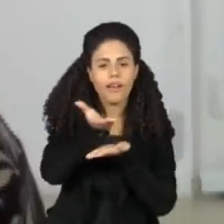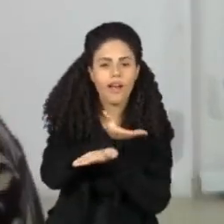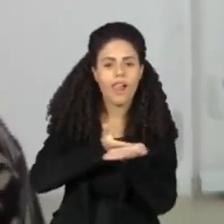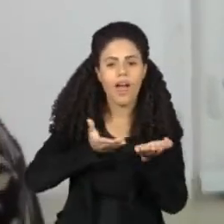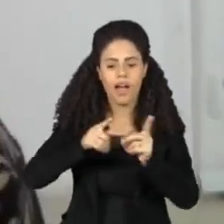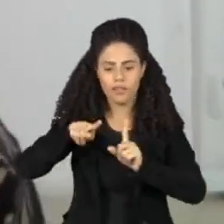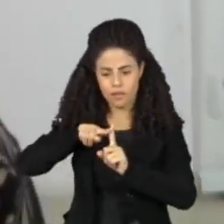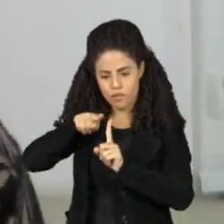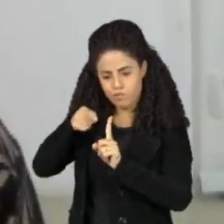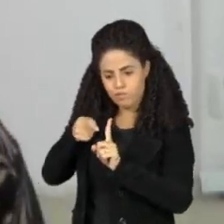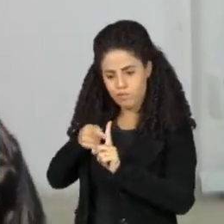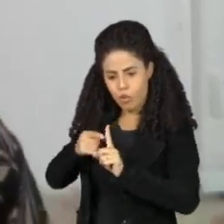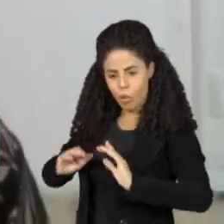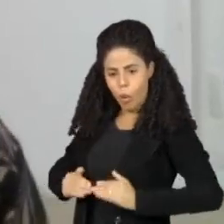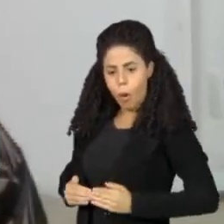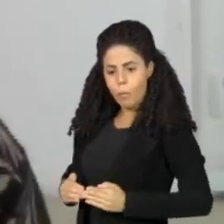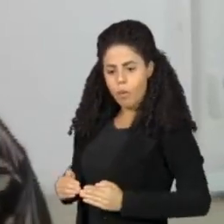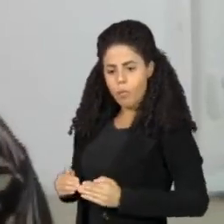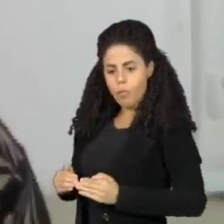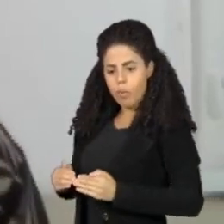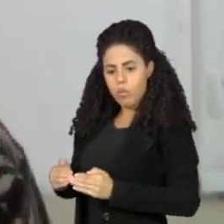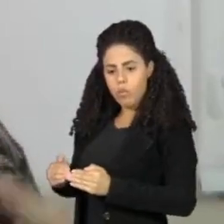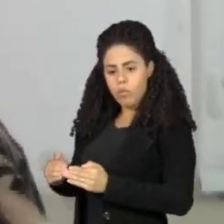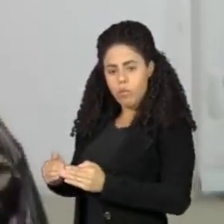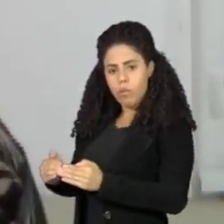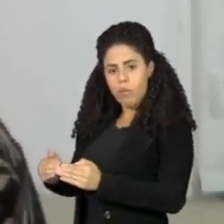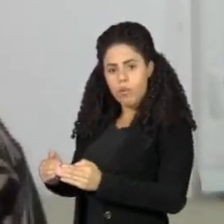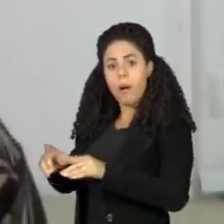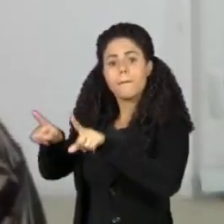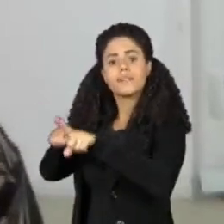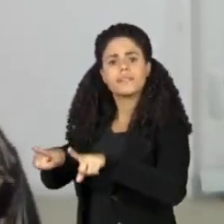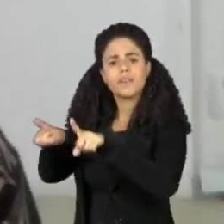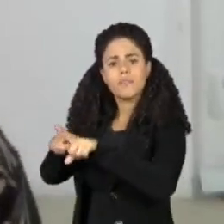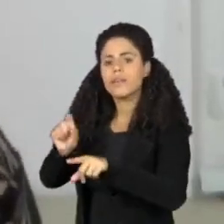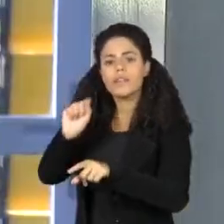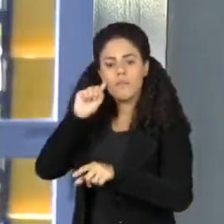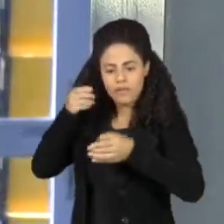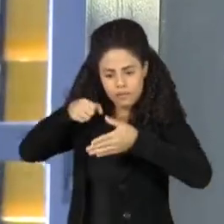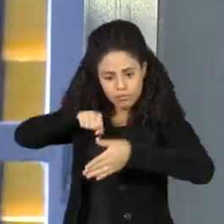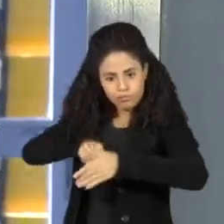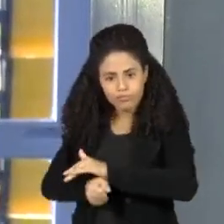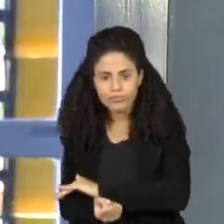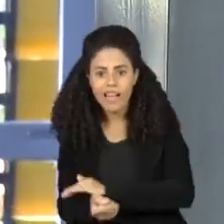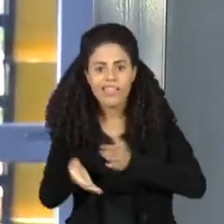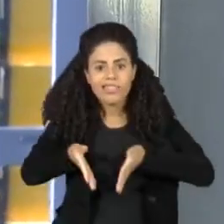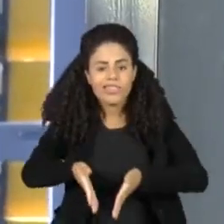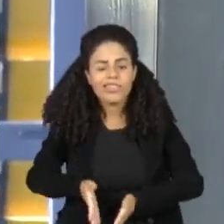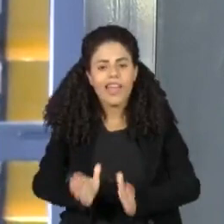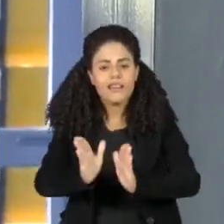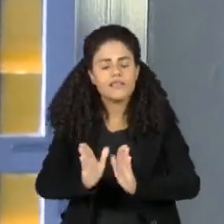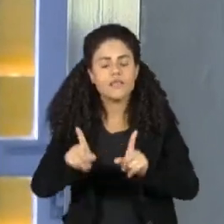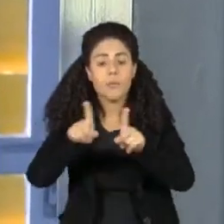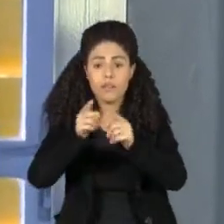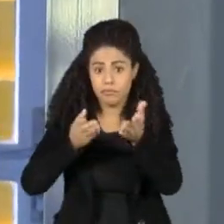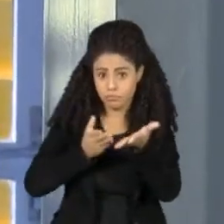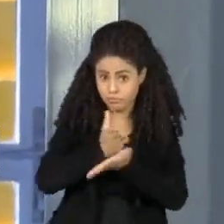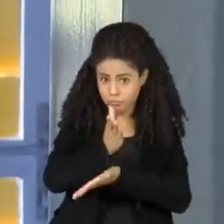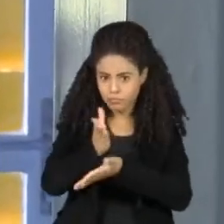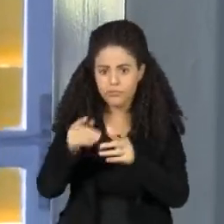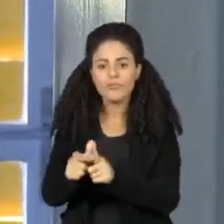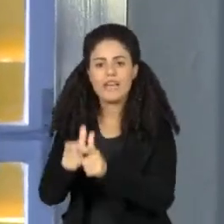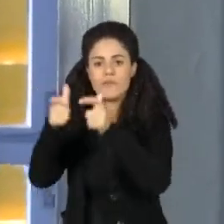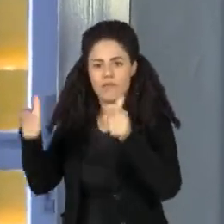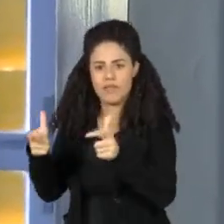está grávida também, né? Mas quando esse bebê nasce é que a coisa se dá de verdade. A mudança aprovada por maioria